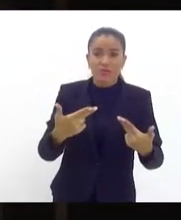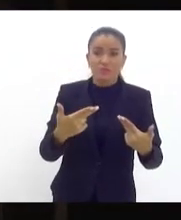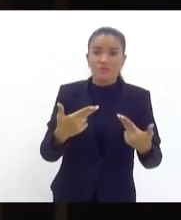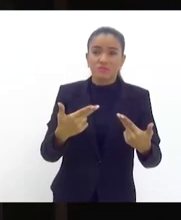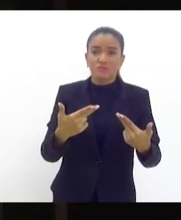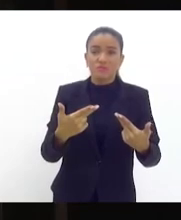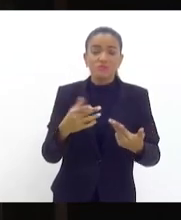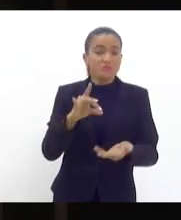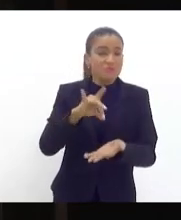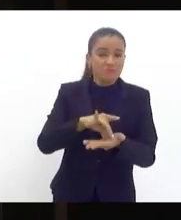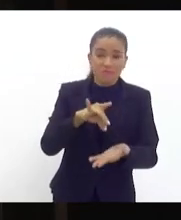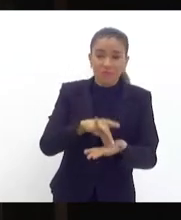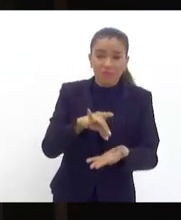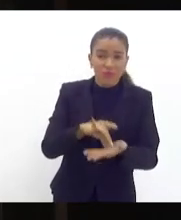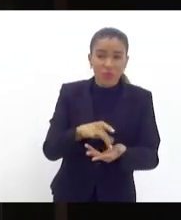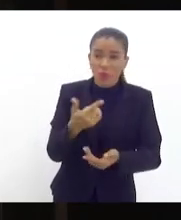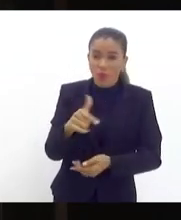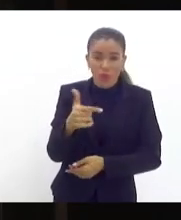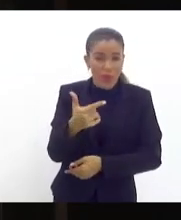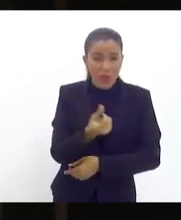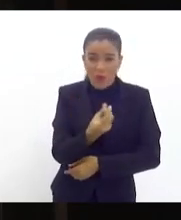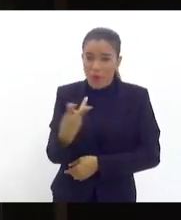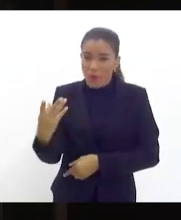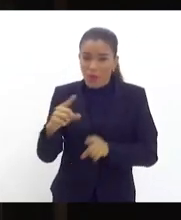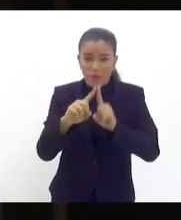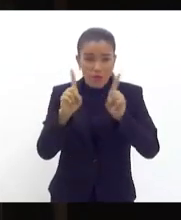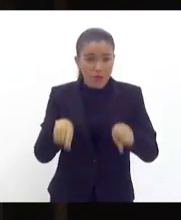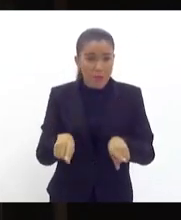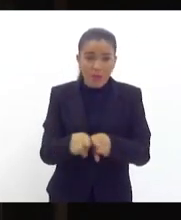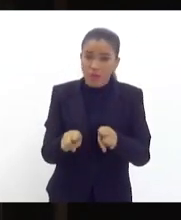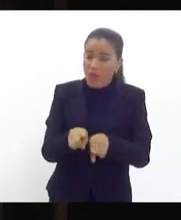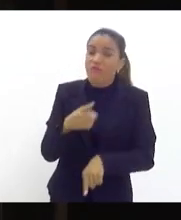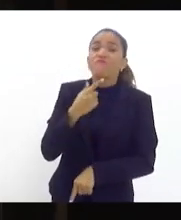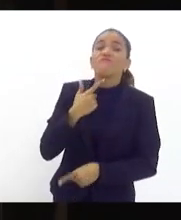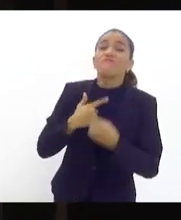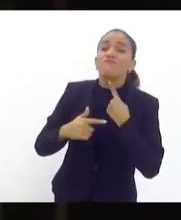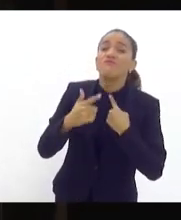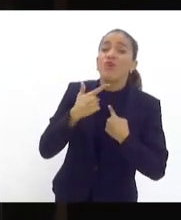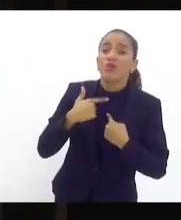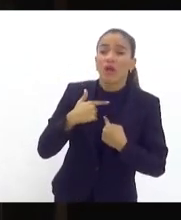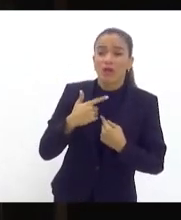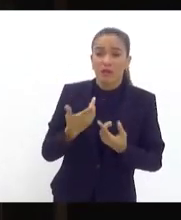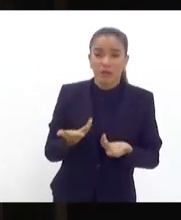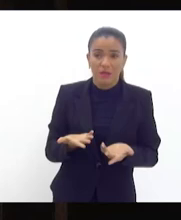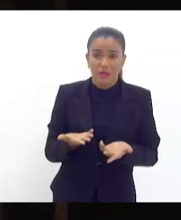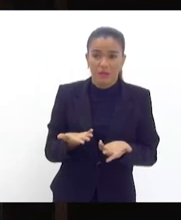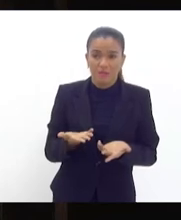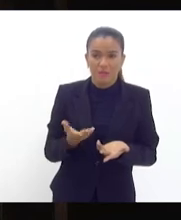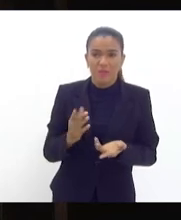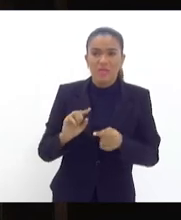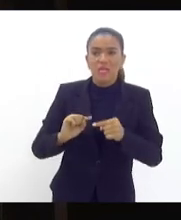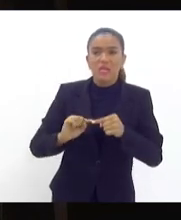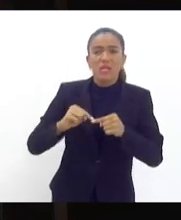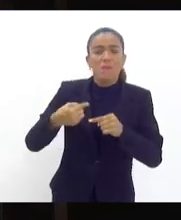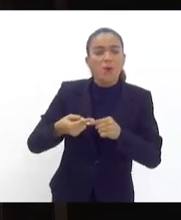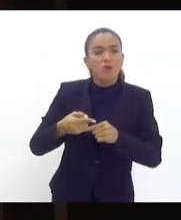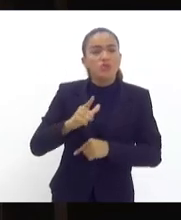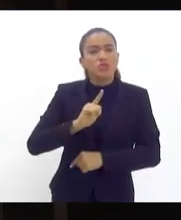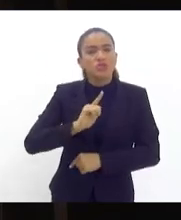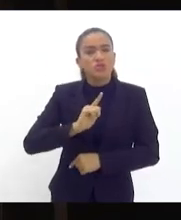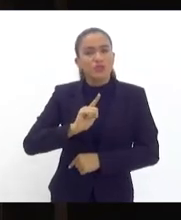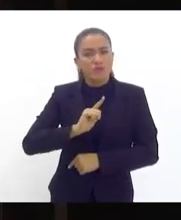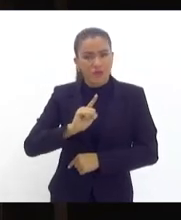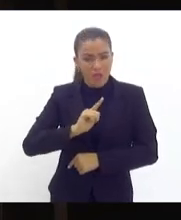na realidade não tem efetivo nem tem vontade hoje a gente é depois que nós tivemos